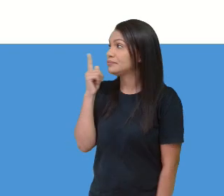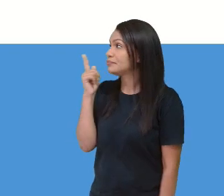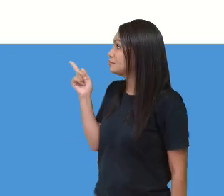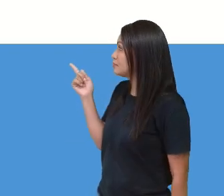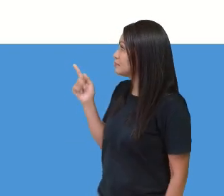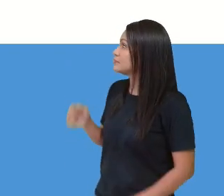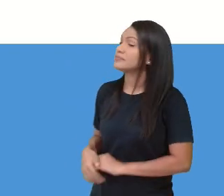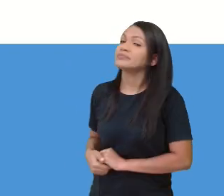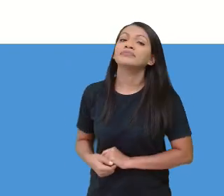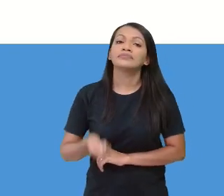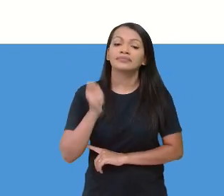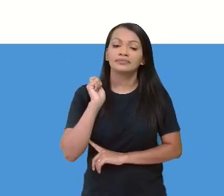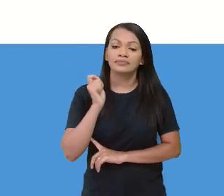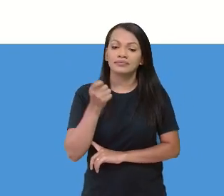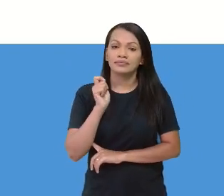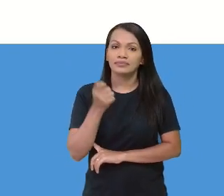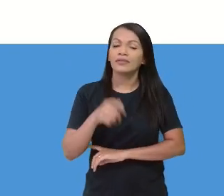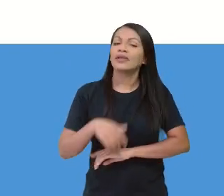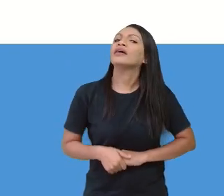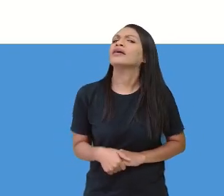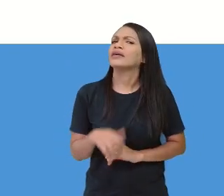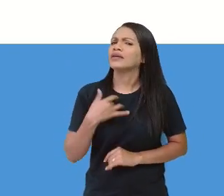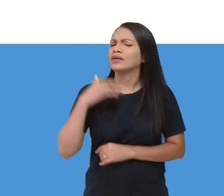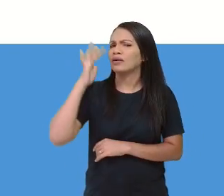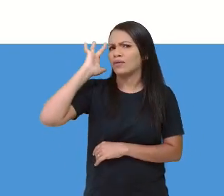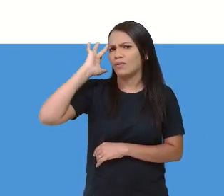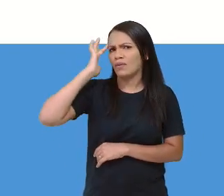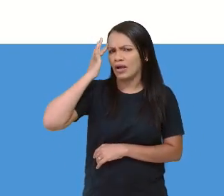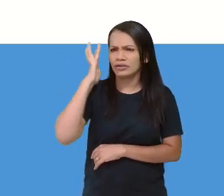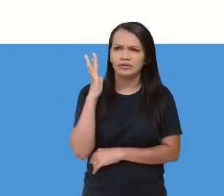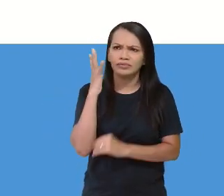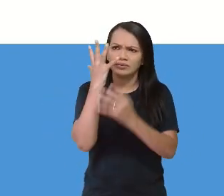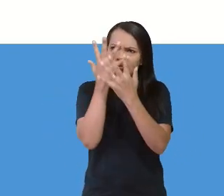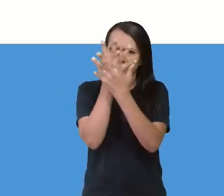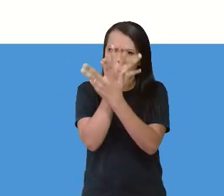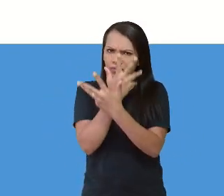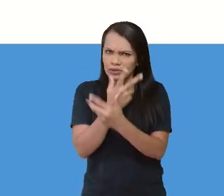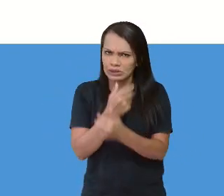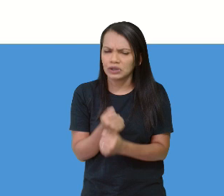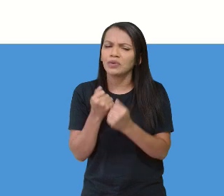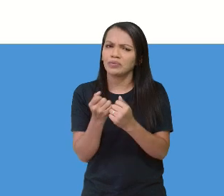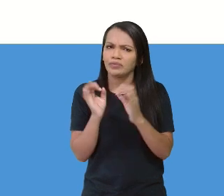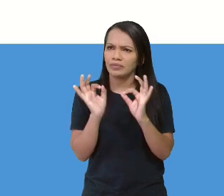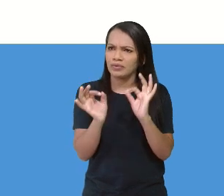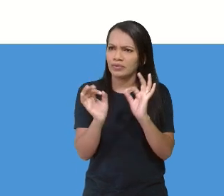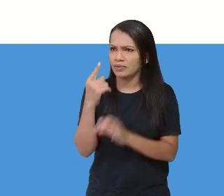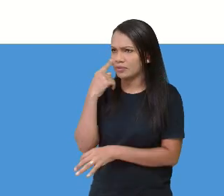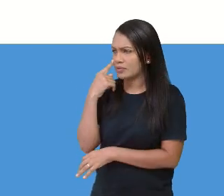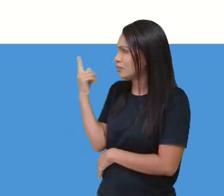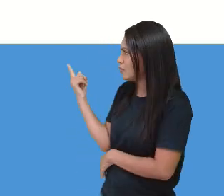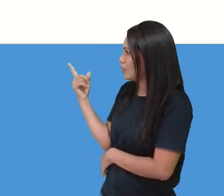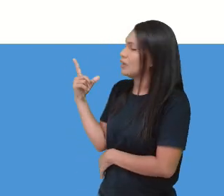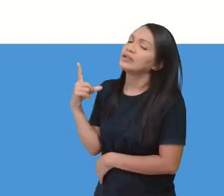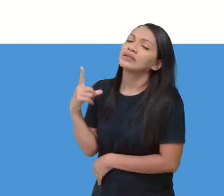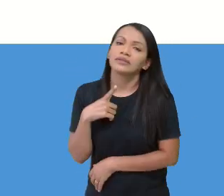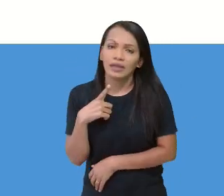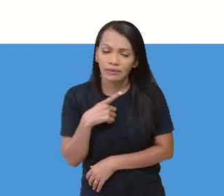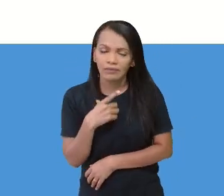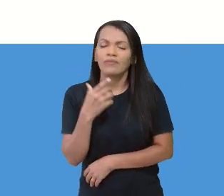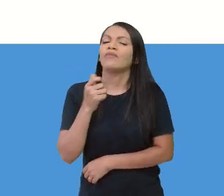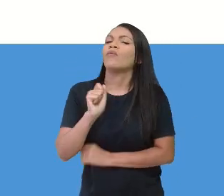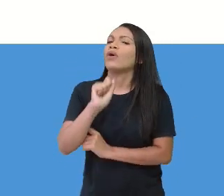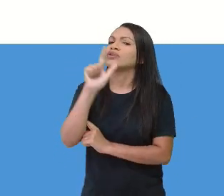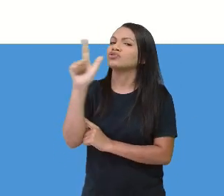da Argentina. Né? Eu acho muito bonita a bandeira da Argentina. Também é acho. Veja que tem o azul e o branco da nossa bandeira